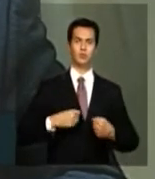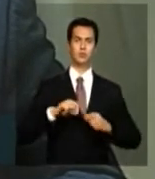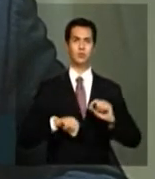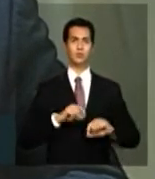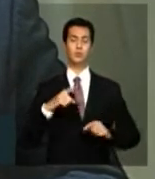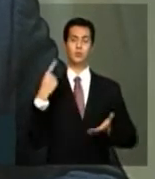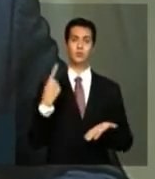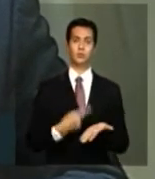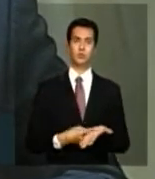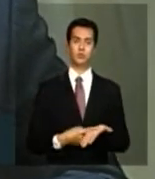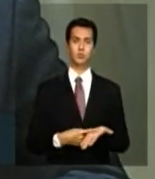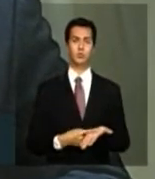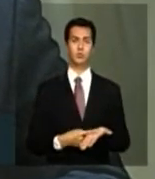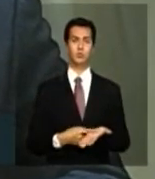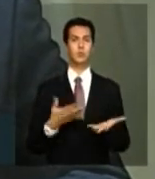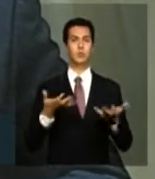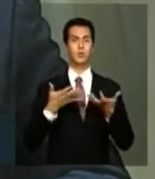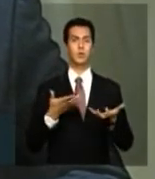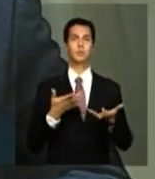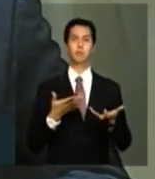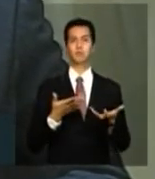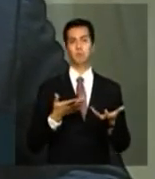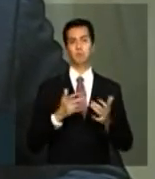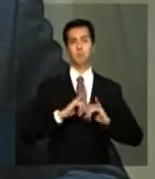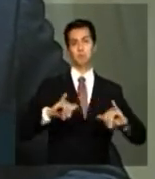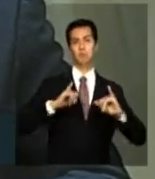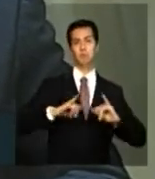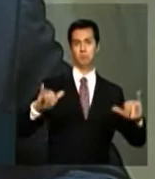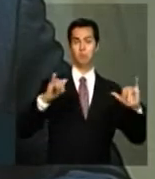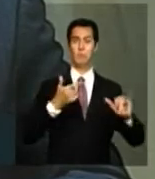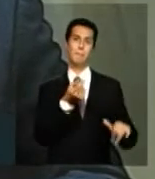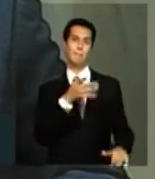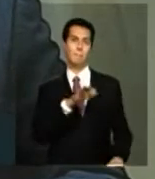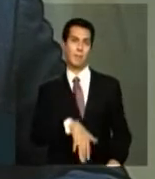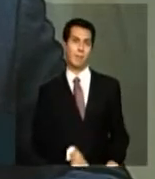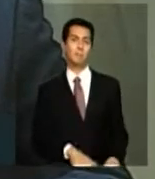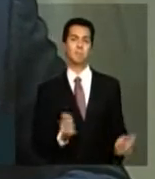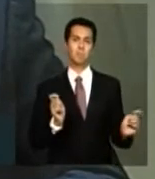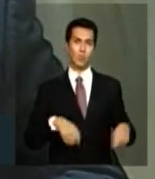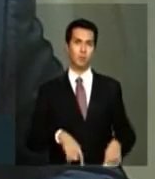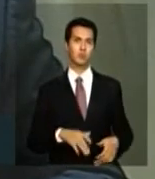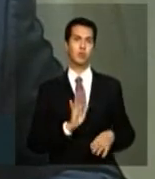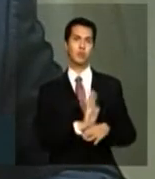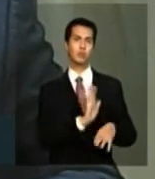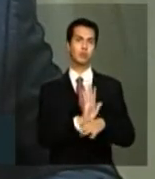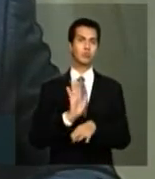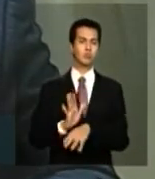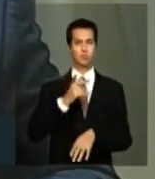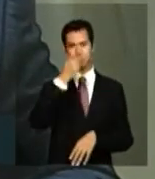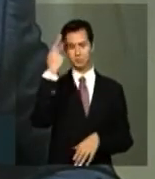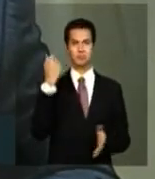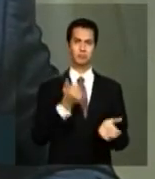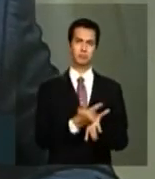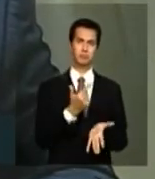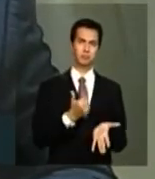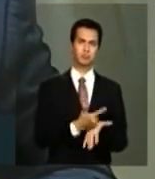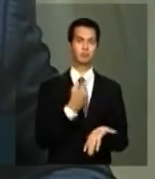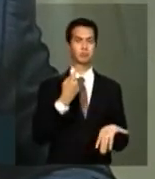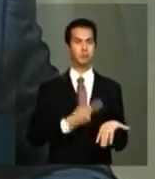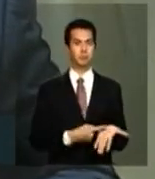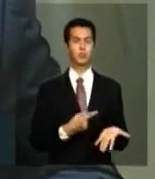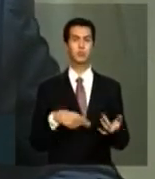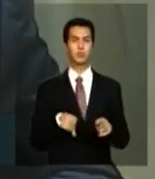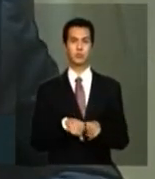compromete em fazer promoções especiais onde eles poderão dar nova novos benefícios para Os compradores e um